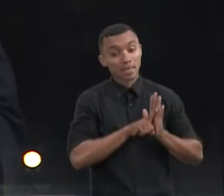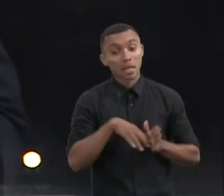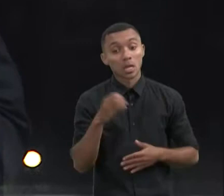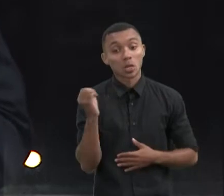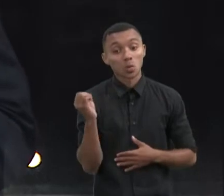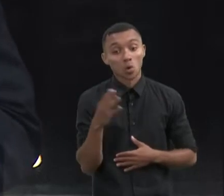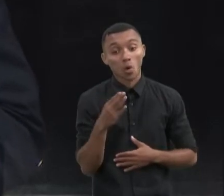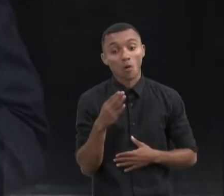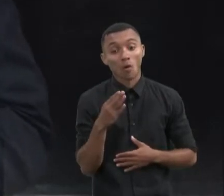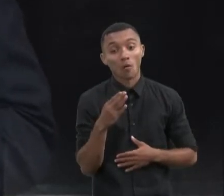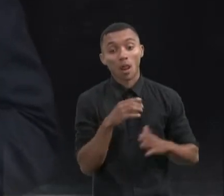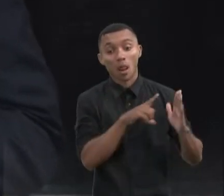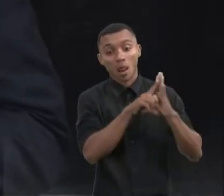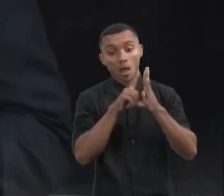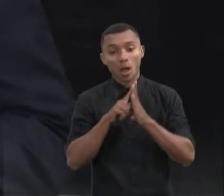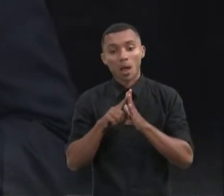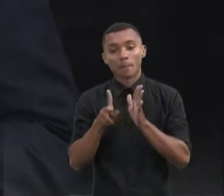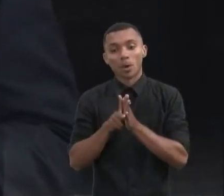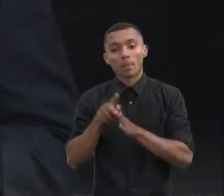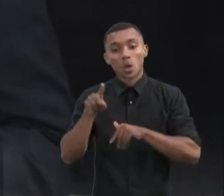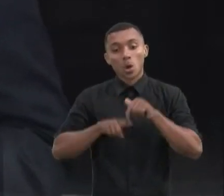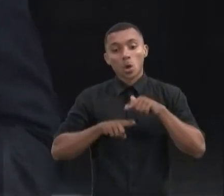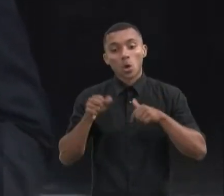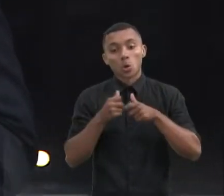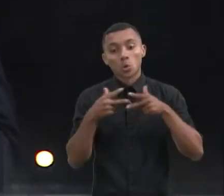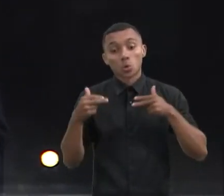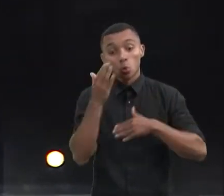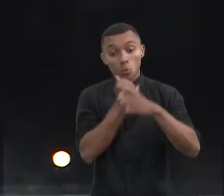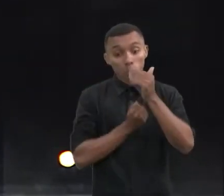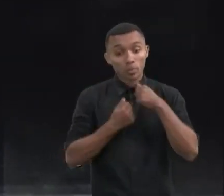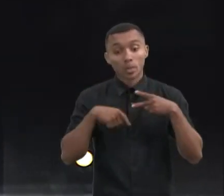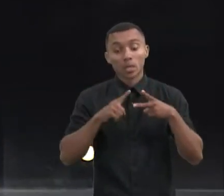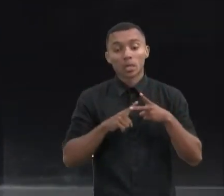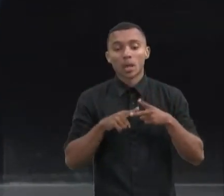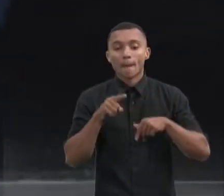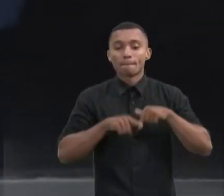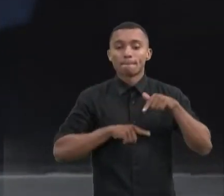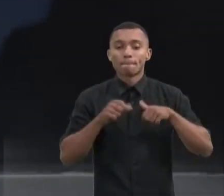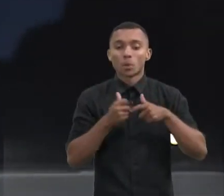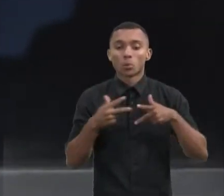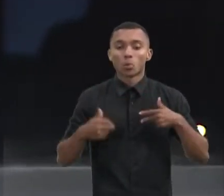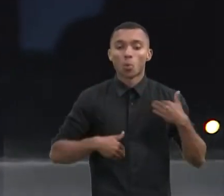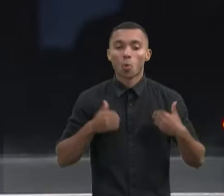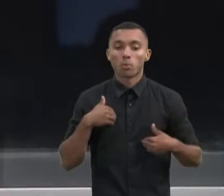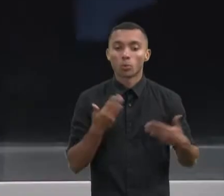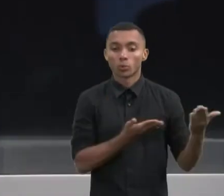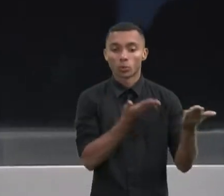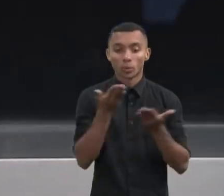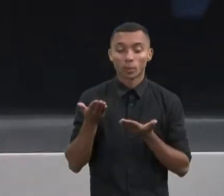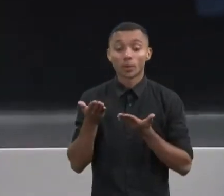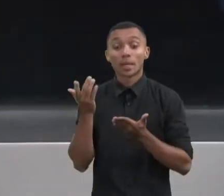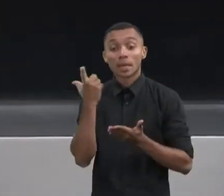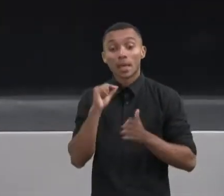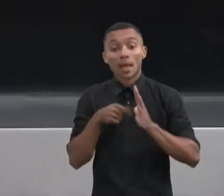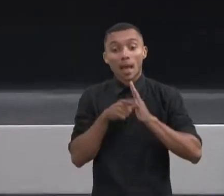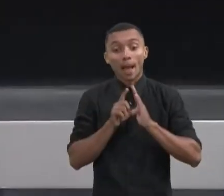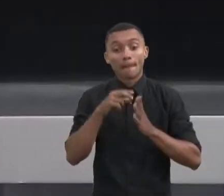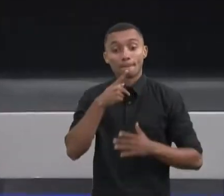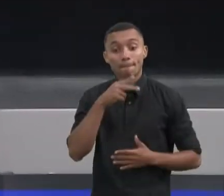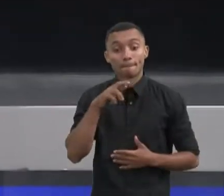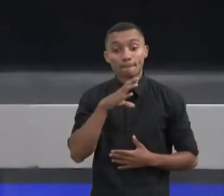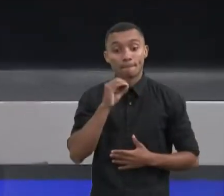aumento dos produtos alimentícios e de higiene no último dia de maio. O levantamento foi realizado pelo Procon